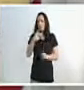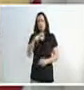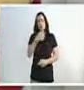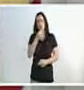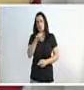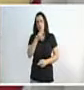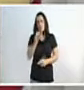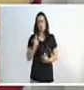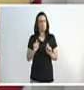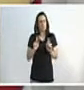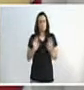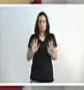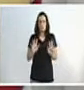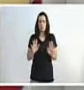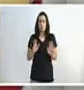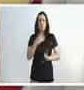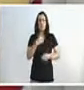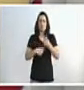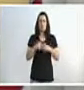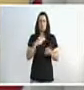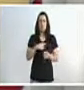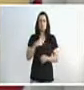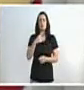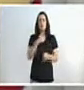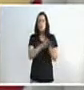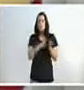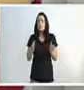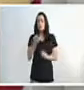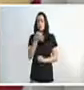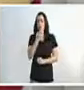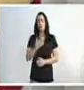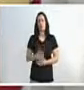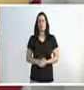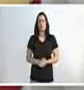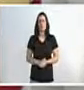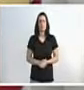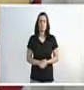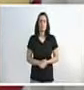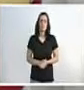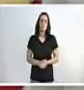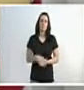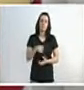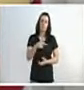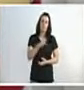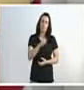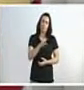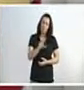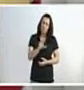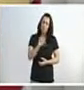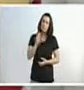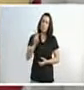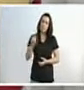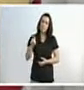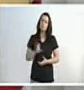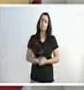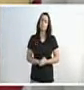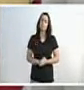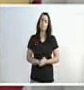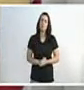Vossa Excelência aqui e desejo que faça um bom mandato, de coração. Então, senhores, a PEC 241, PEC 55,